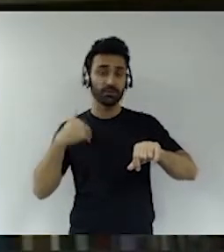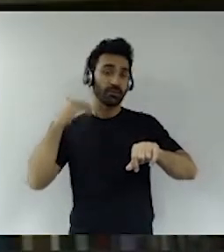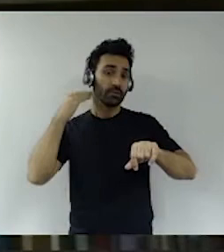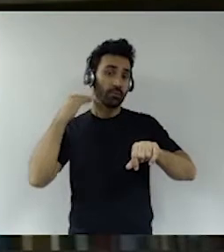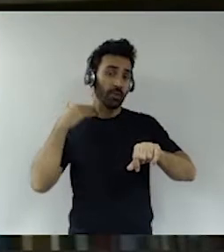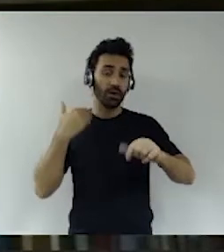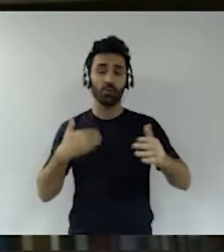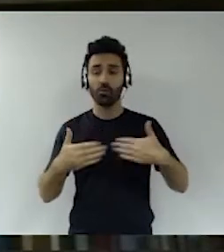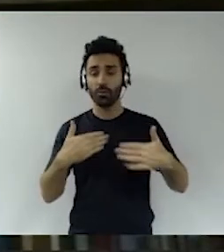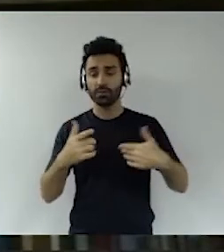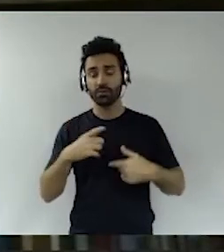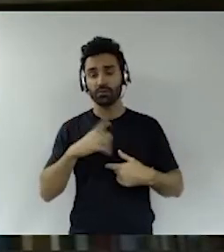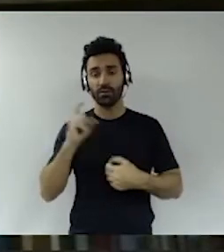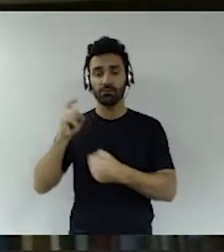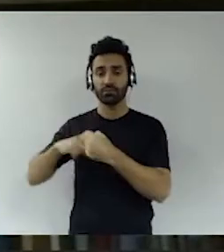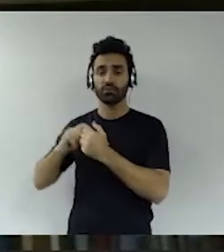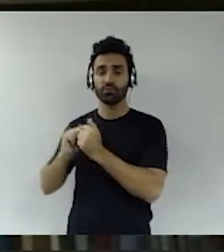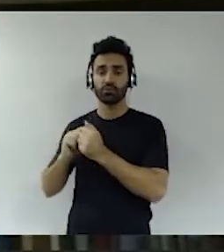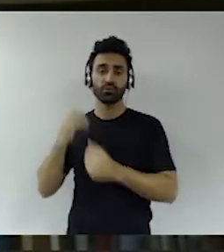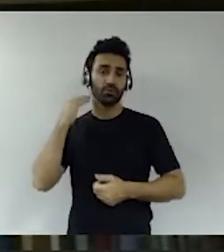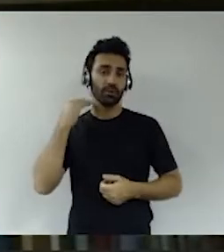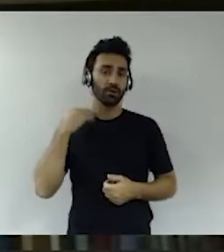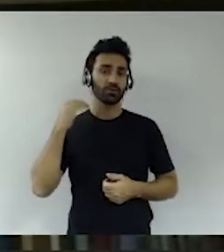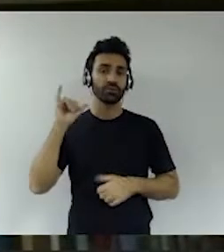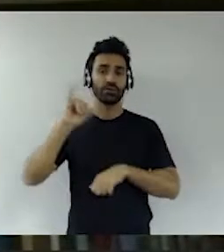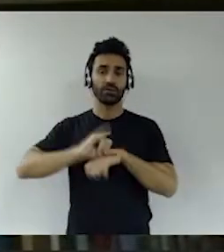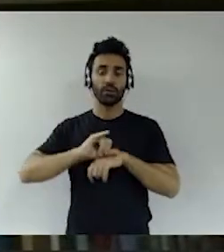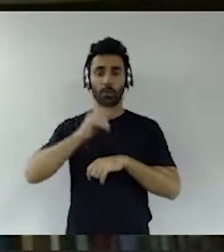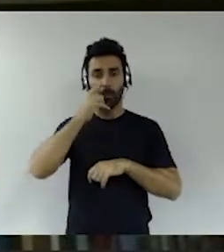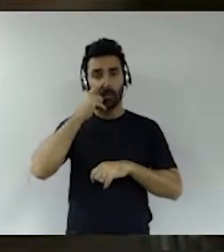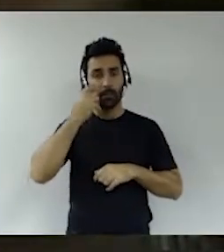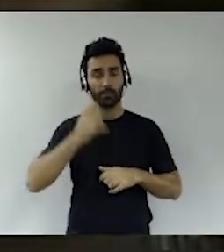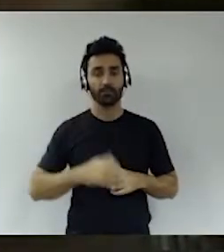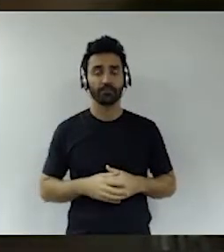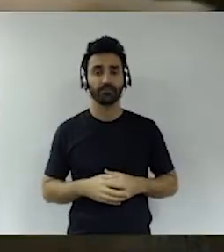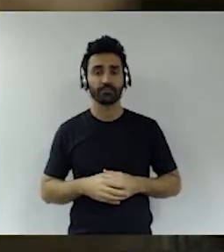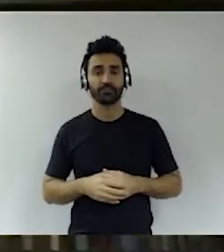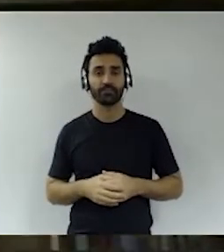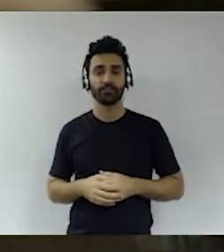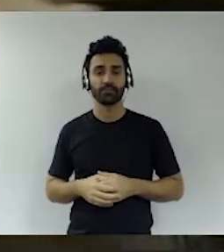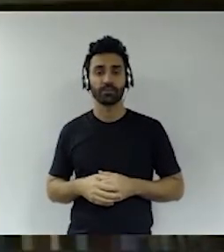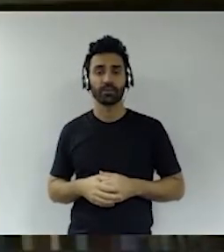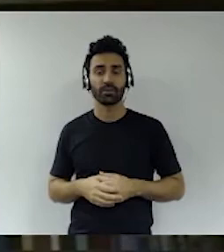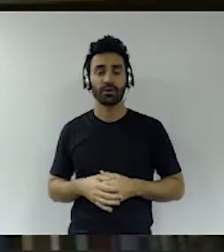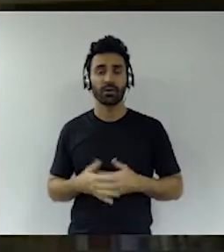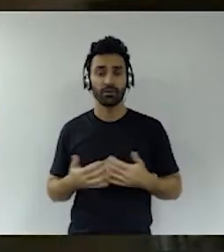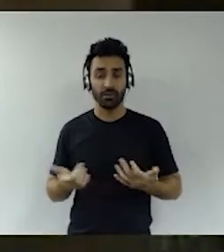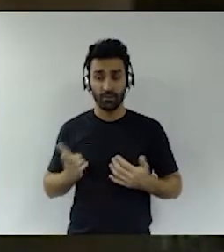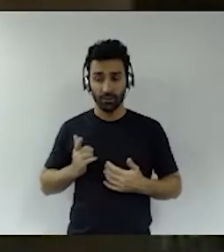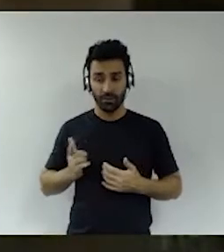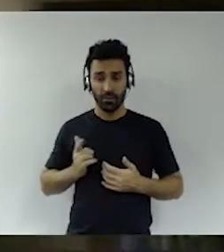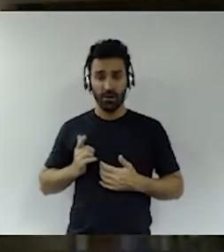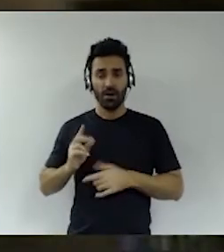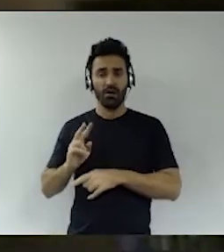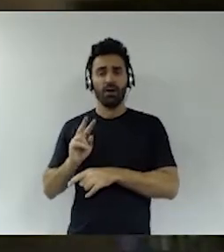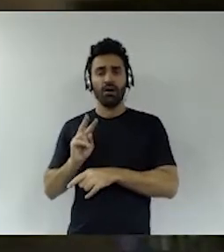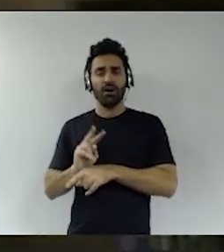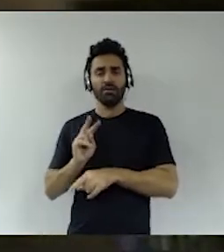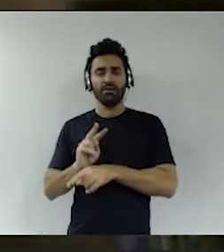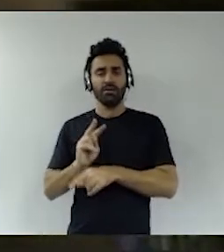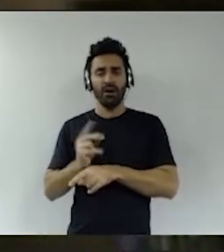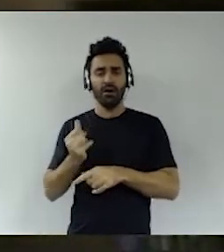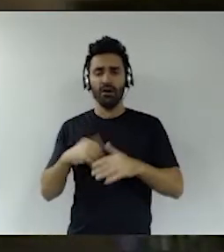comerciais mantêm no Banco Central. Pois bem, como é que essas reservas elas